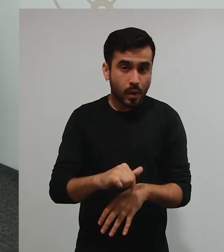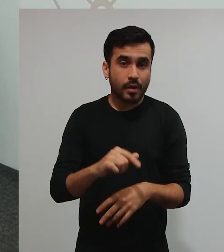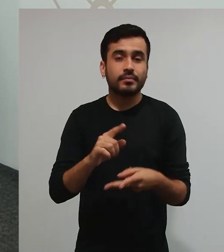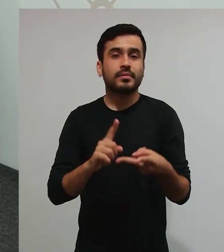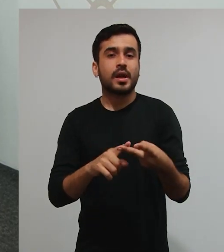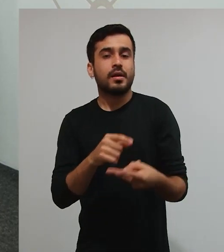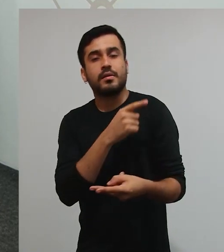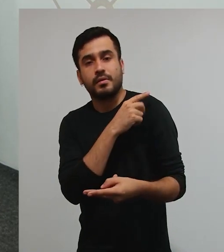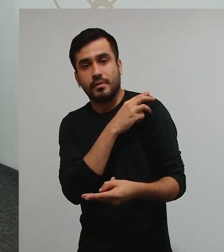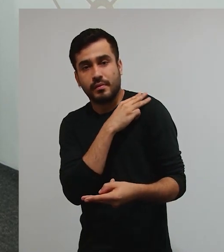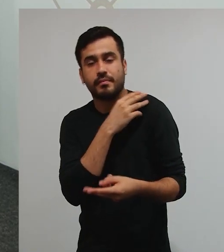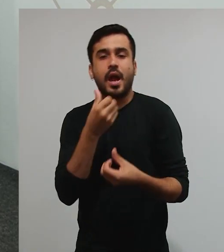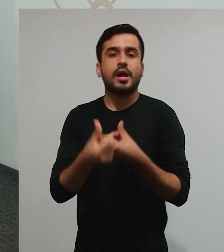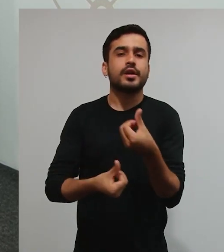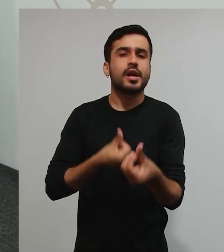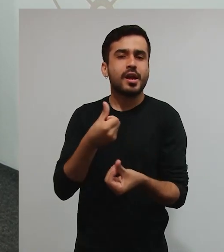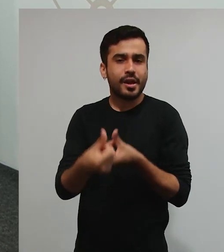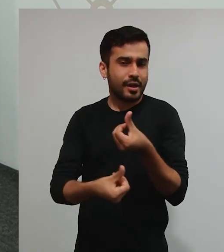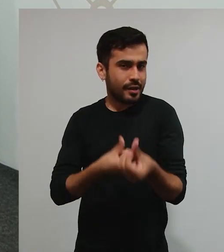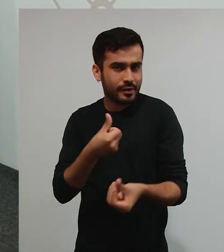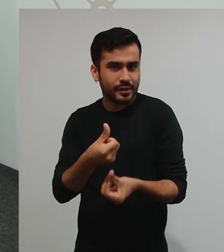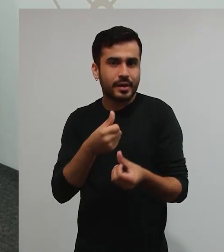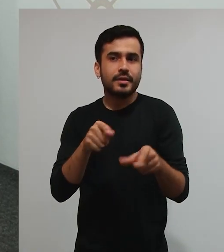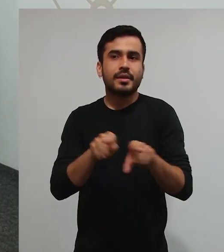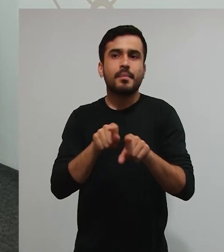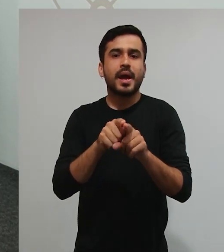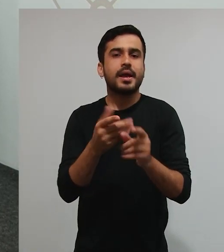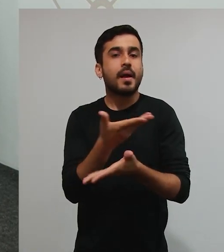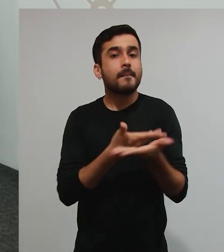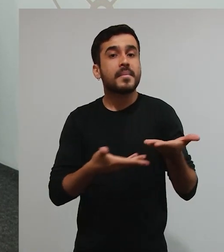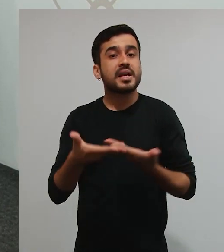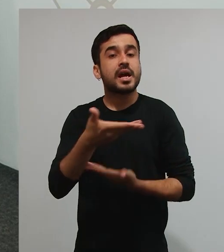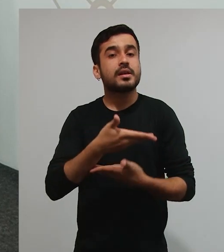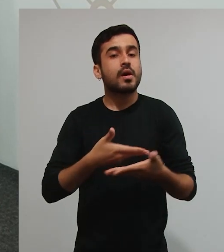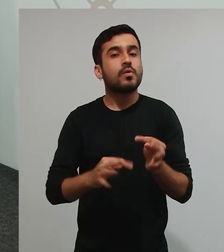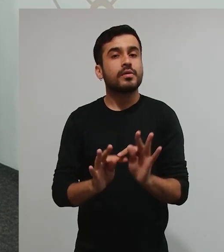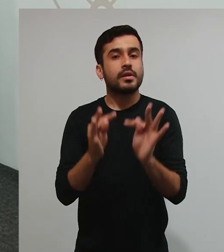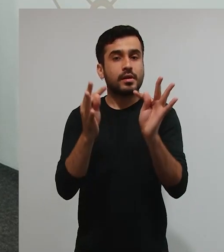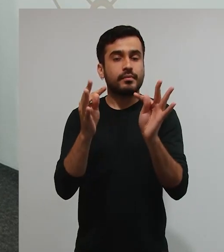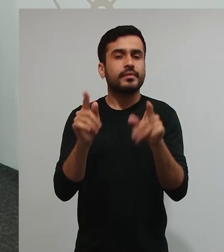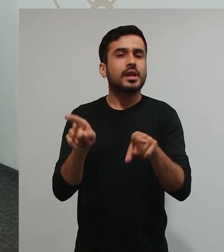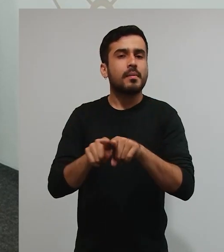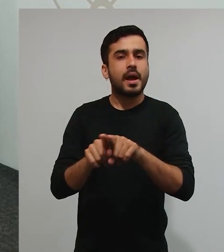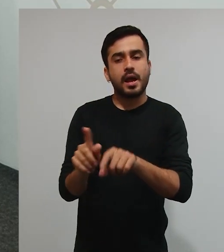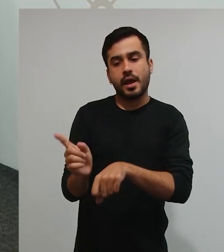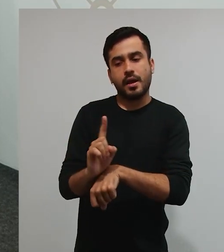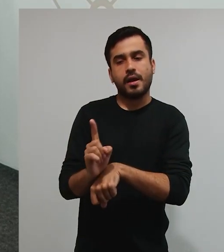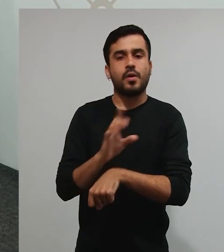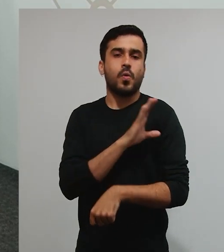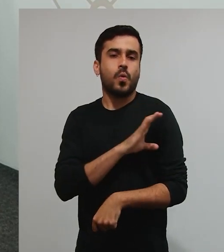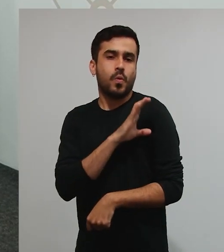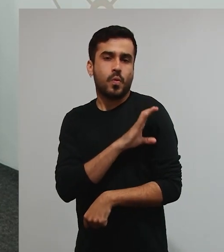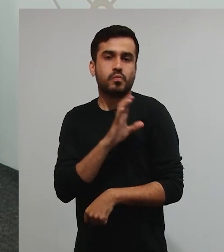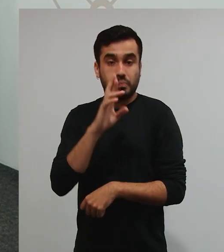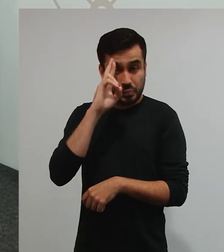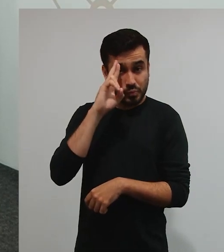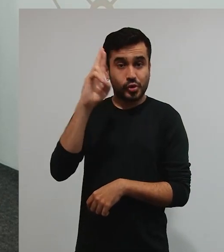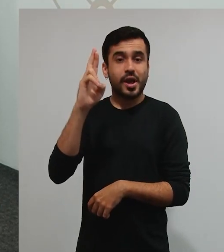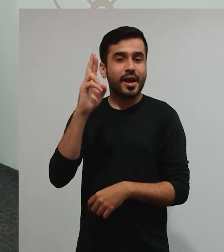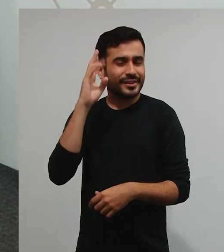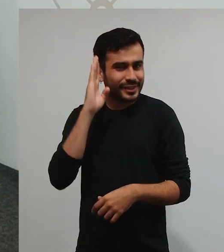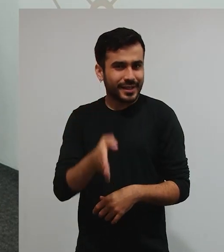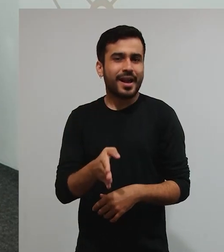professora Janete é pedagoga de formação e atua na educação há mais de 20 anos. Já trabalhou